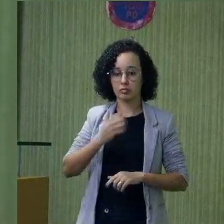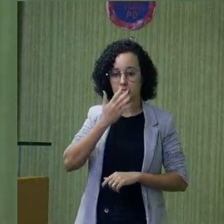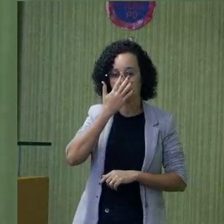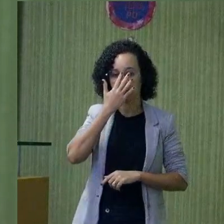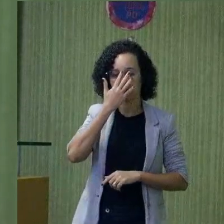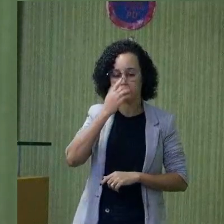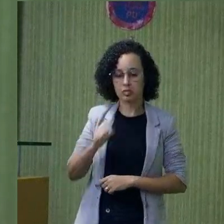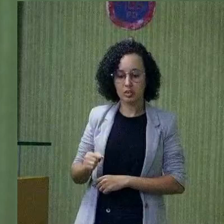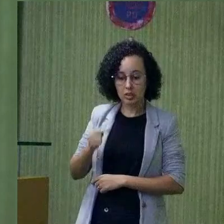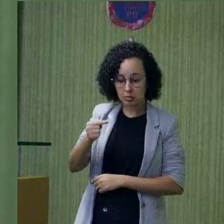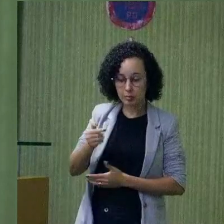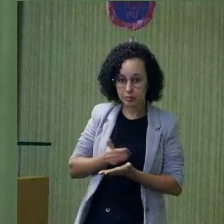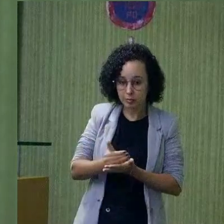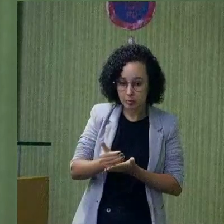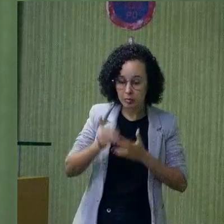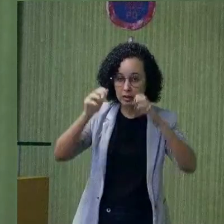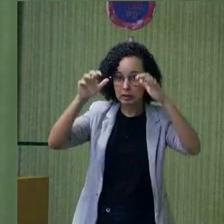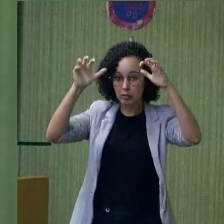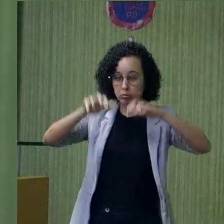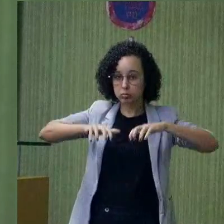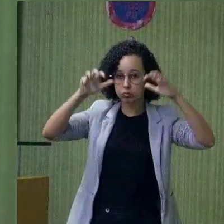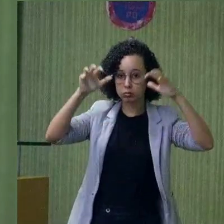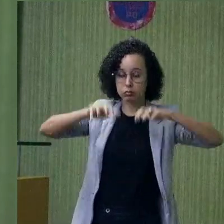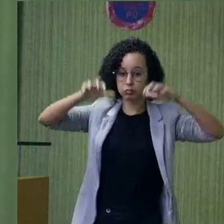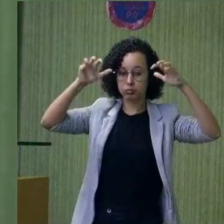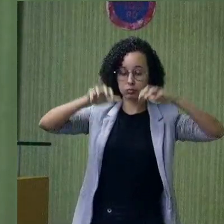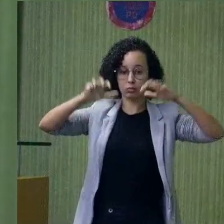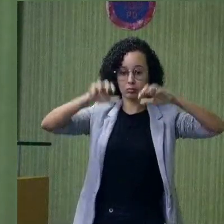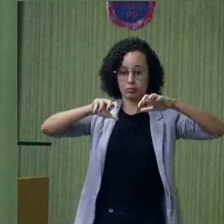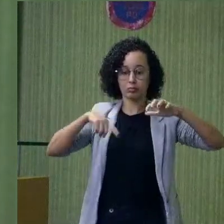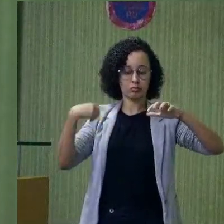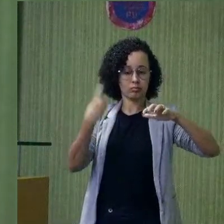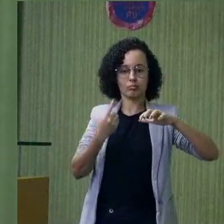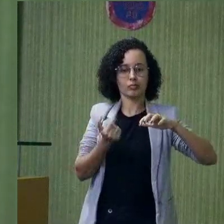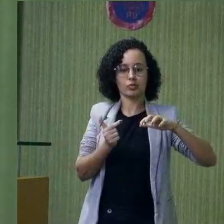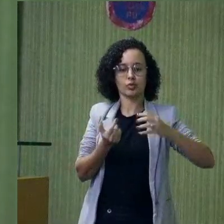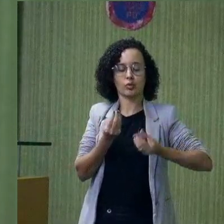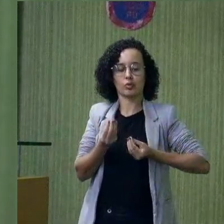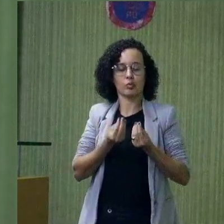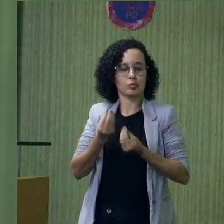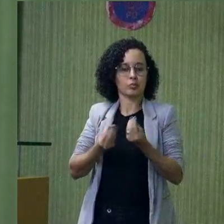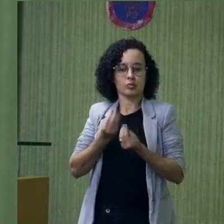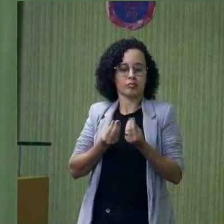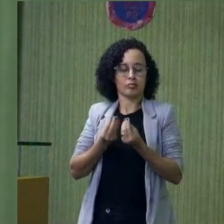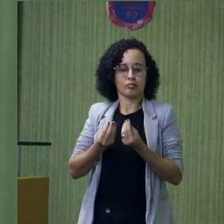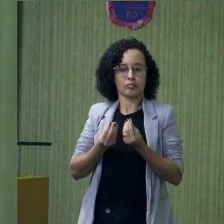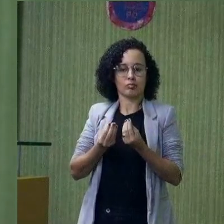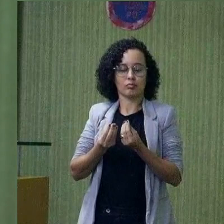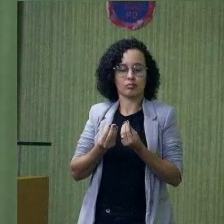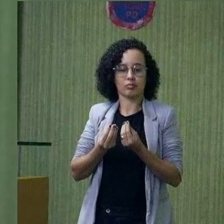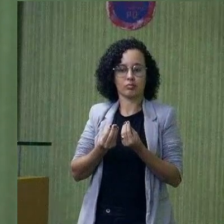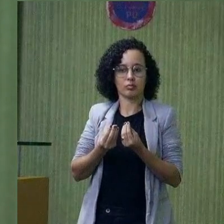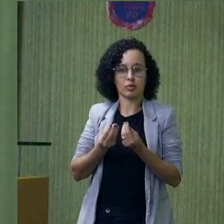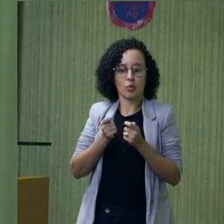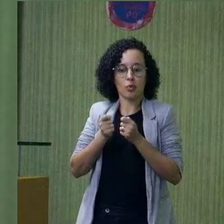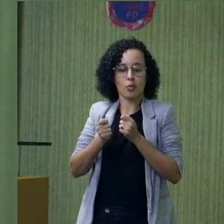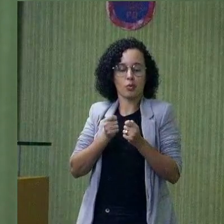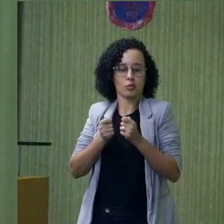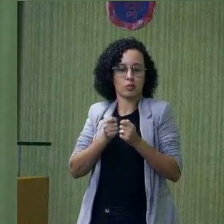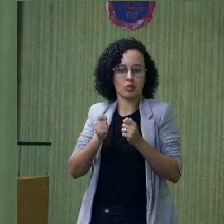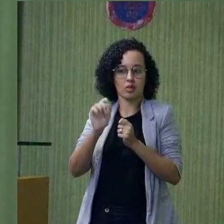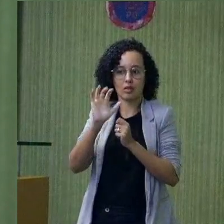depois que começa a chover nós não não temos né um mecanismo de fazer o controle da